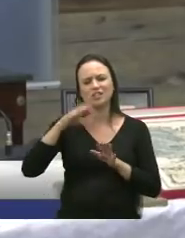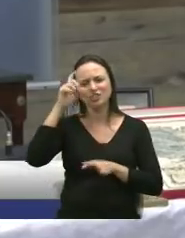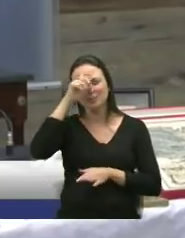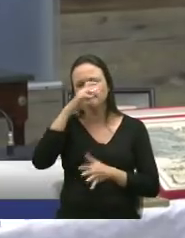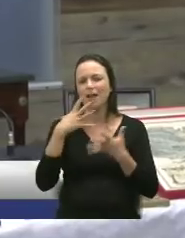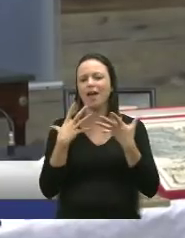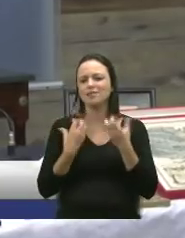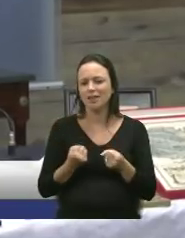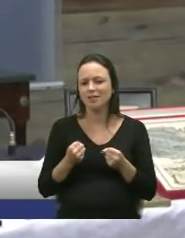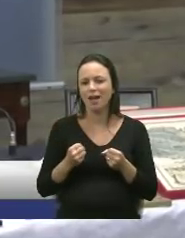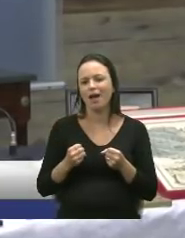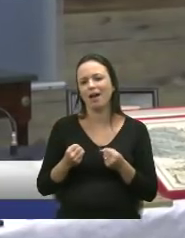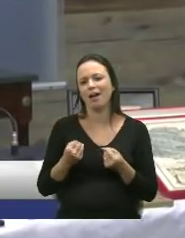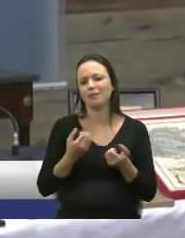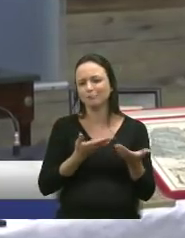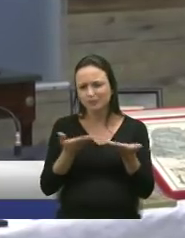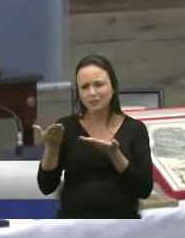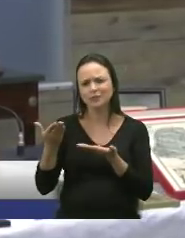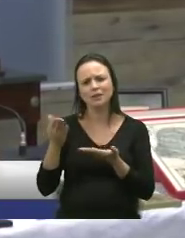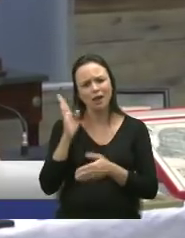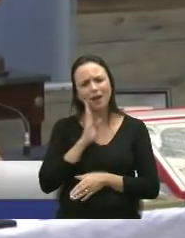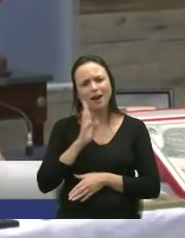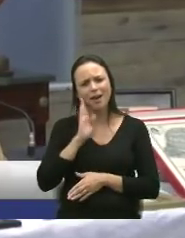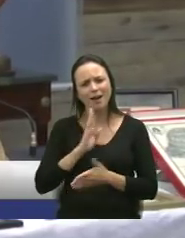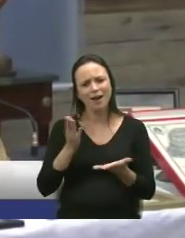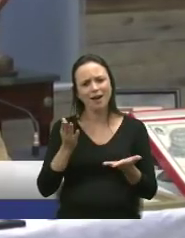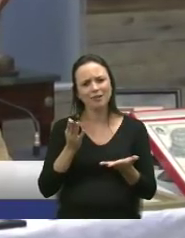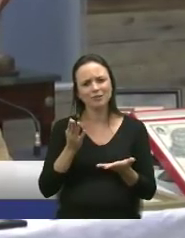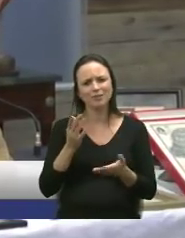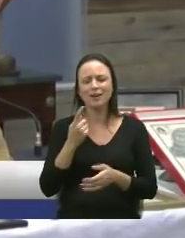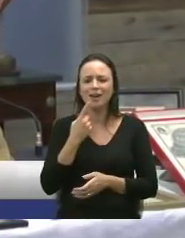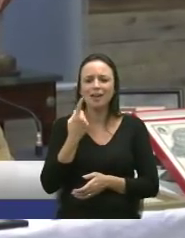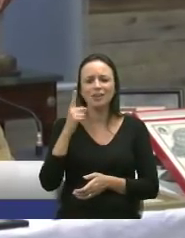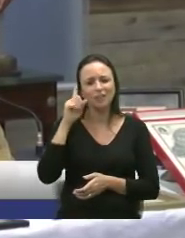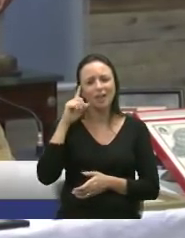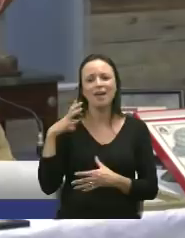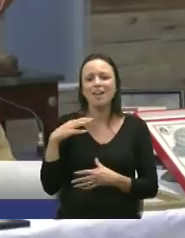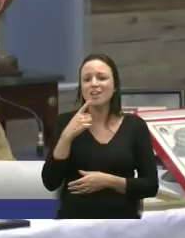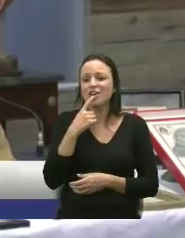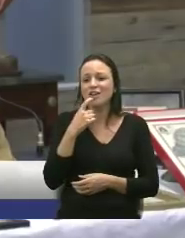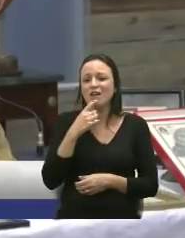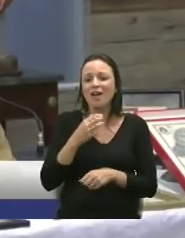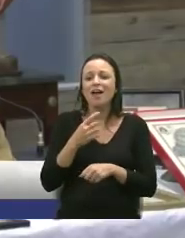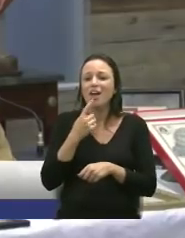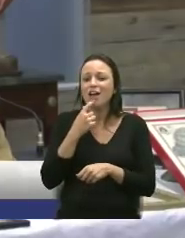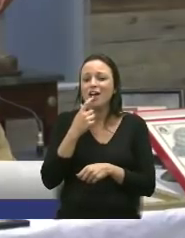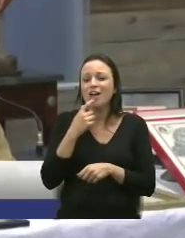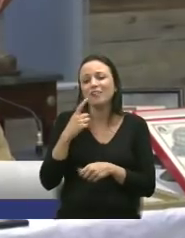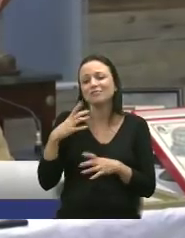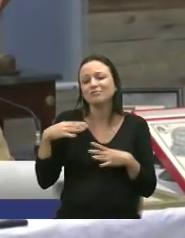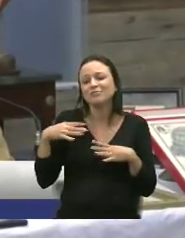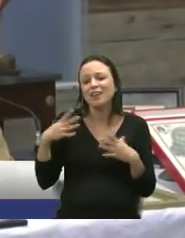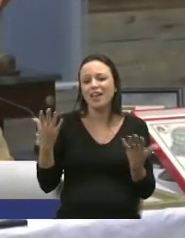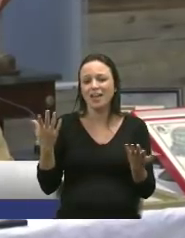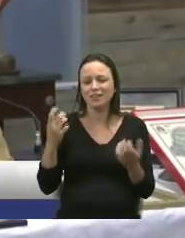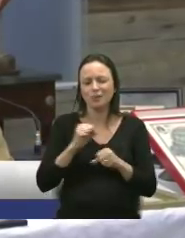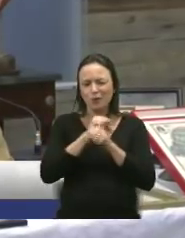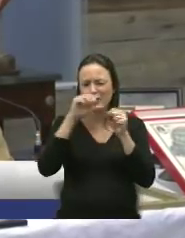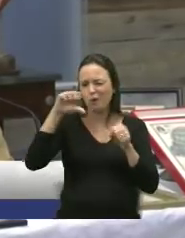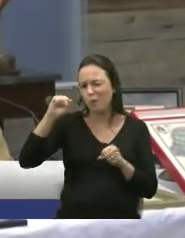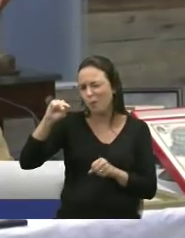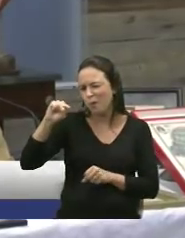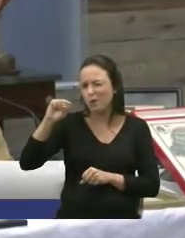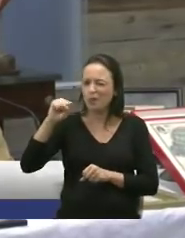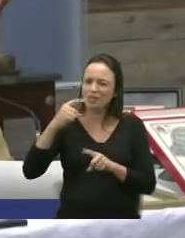mas é legal. É um feriado. Mas vale a pena acordar um pouquinho mais cedo, 8 horas,